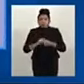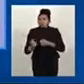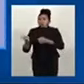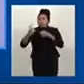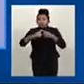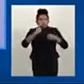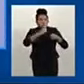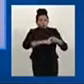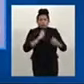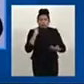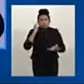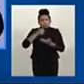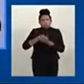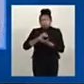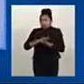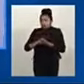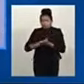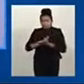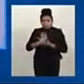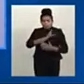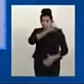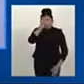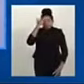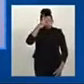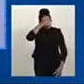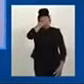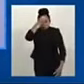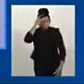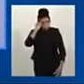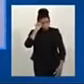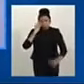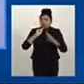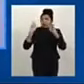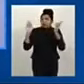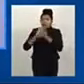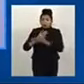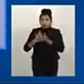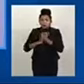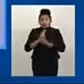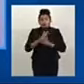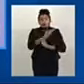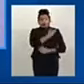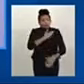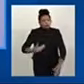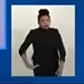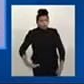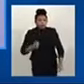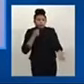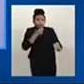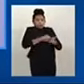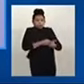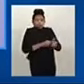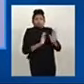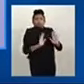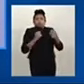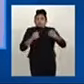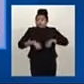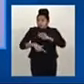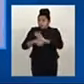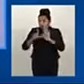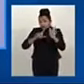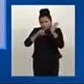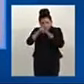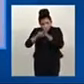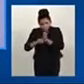não pagam, e os prefeitos não podem nem reclamar, senão vão ser oprimidos pelo governador. Então, nós precisamos fazer um